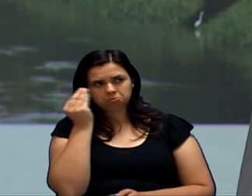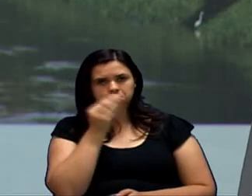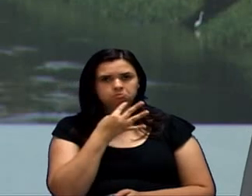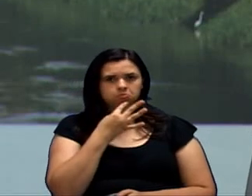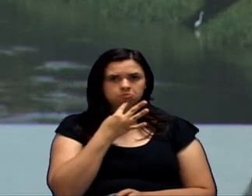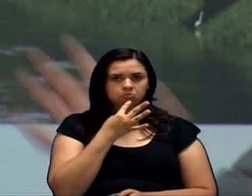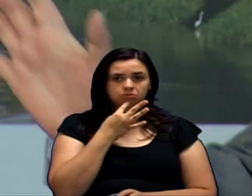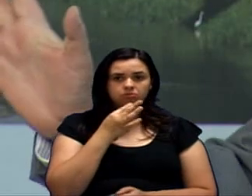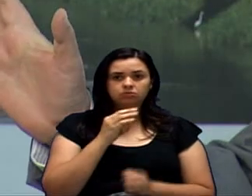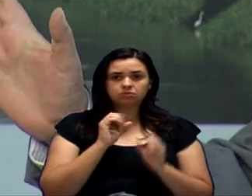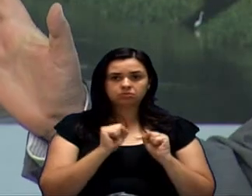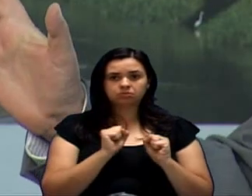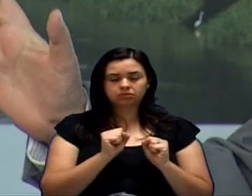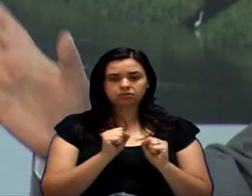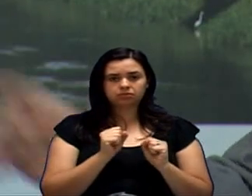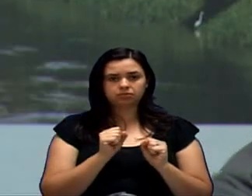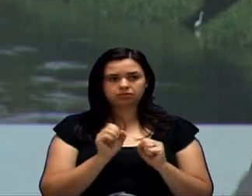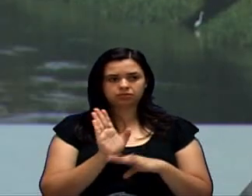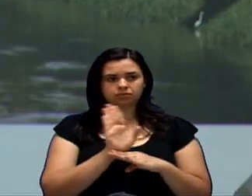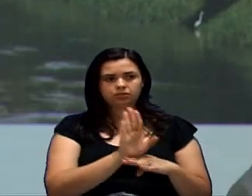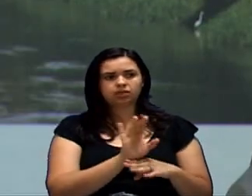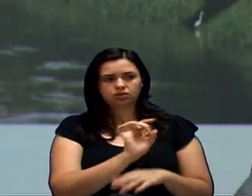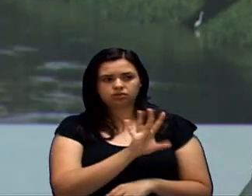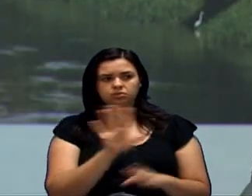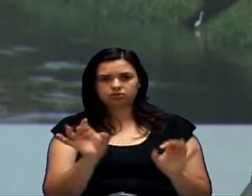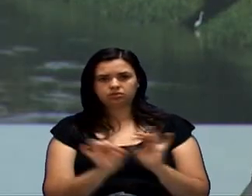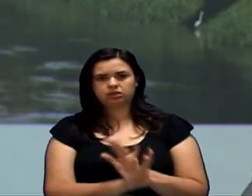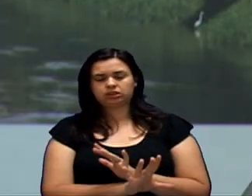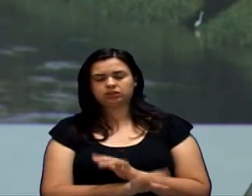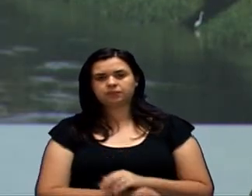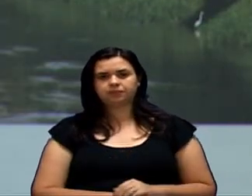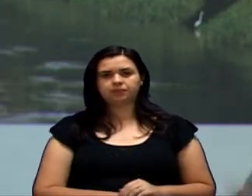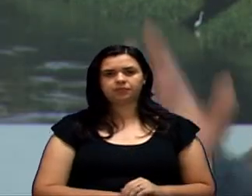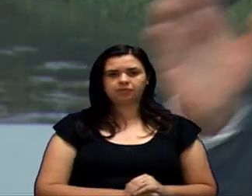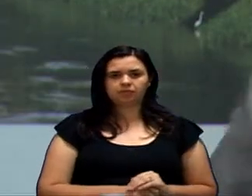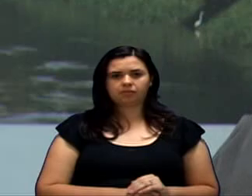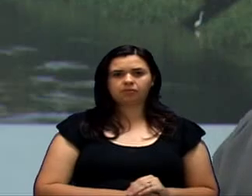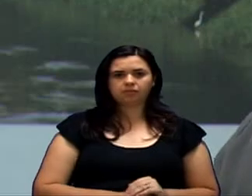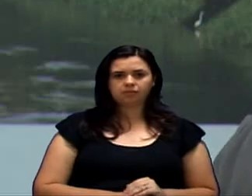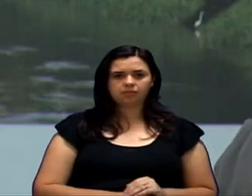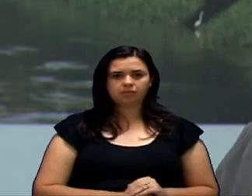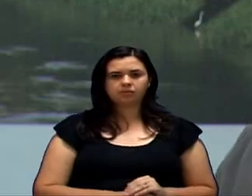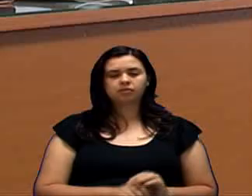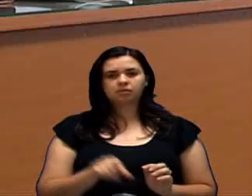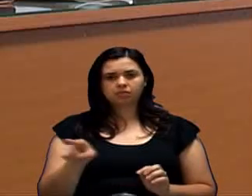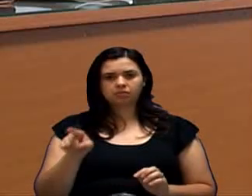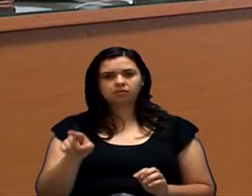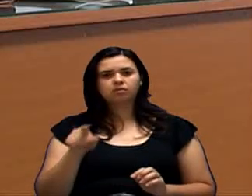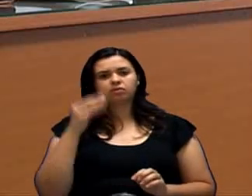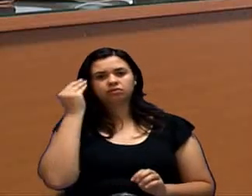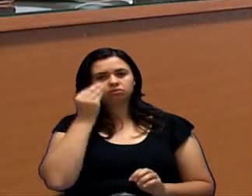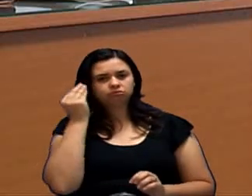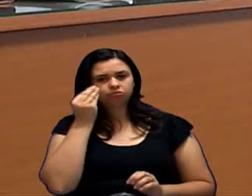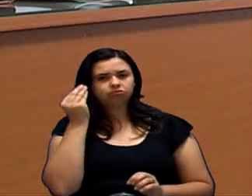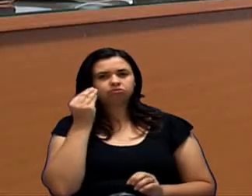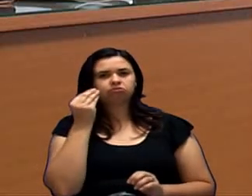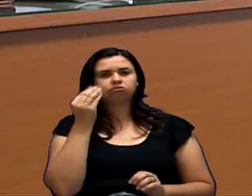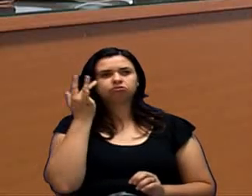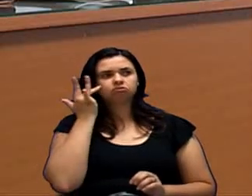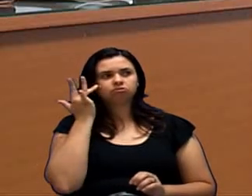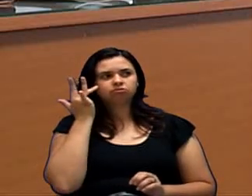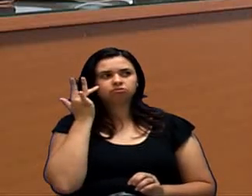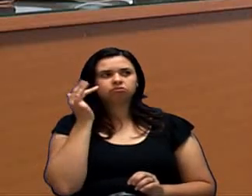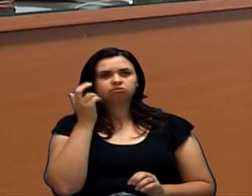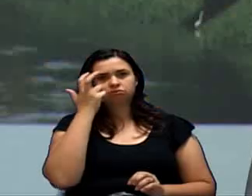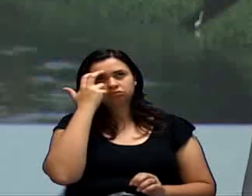uma... Só poder finalizar, senhor secretário. Pode, e pela expertise dessas pessoas que ajudaram a criar a